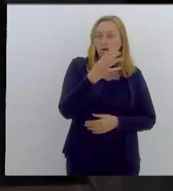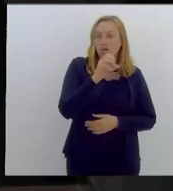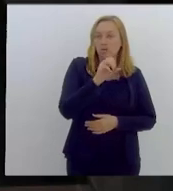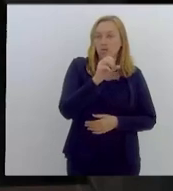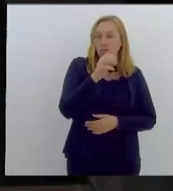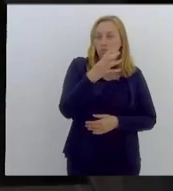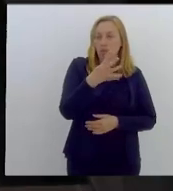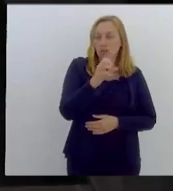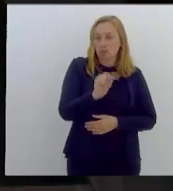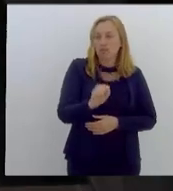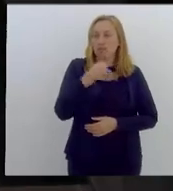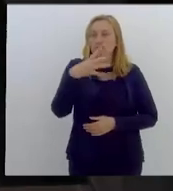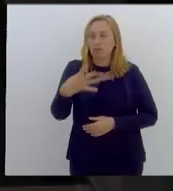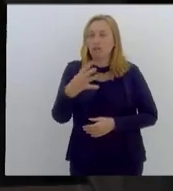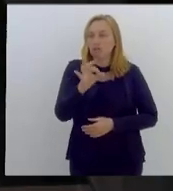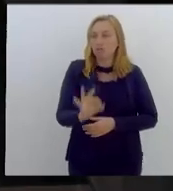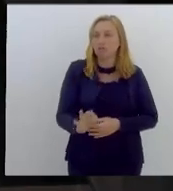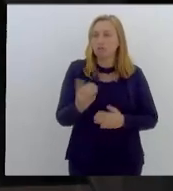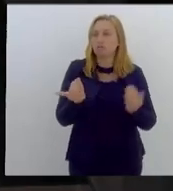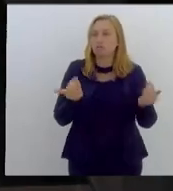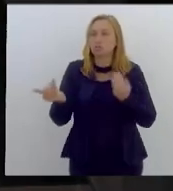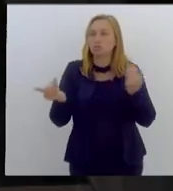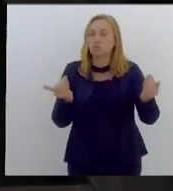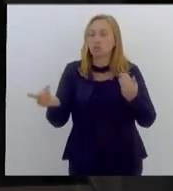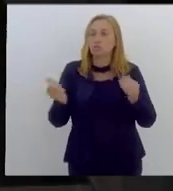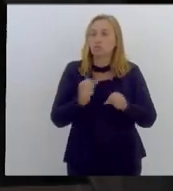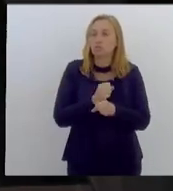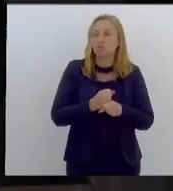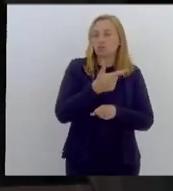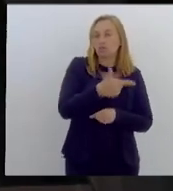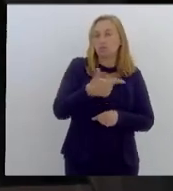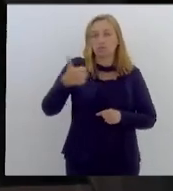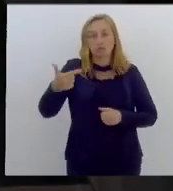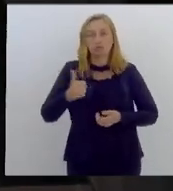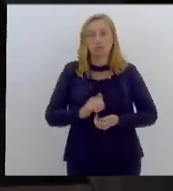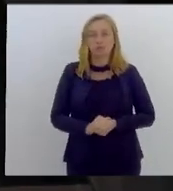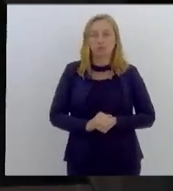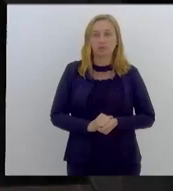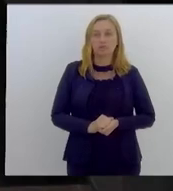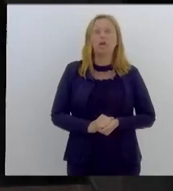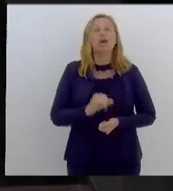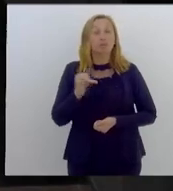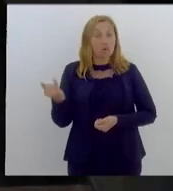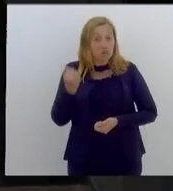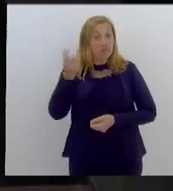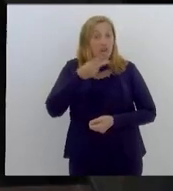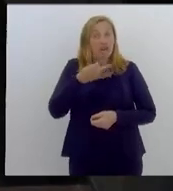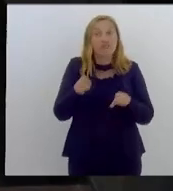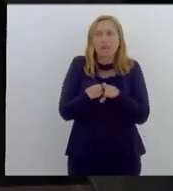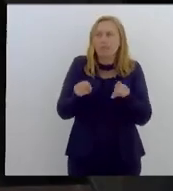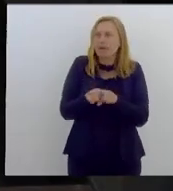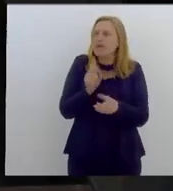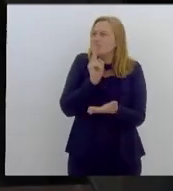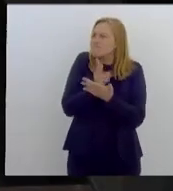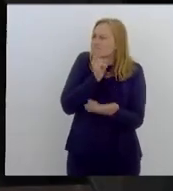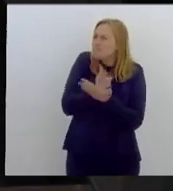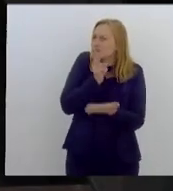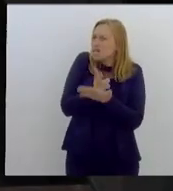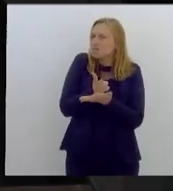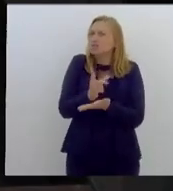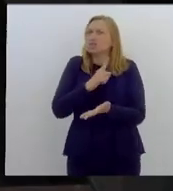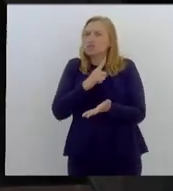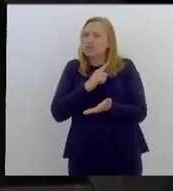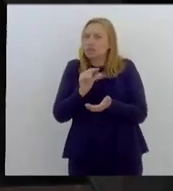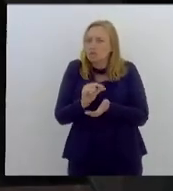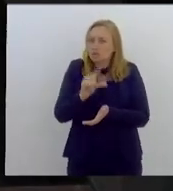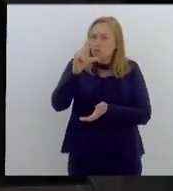4,84% se comparado à LOA de 2022. É importante dizer também que mesmo a gente tendo esse